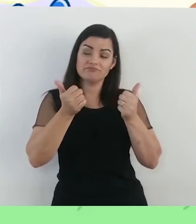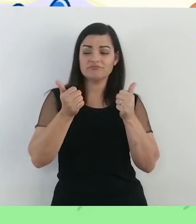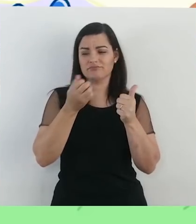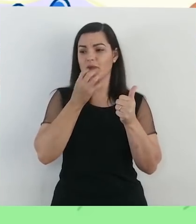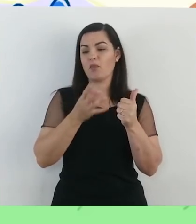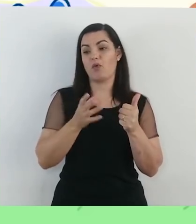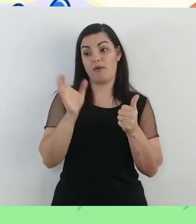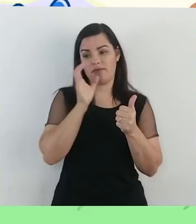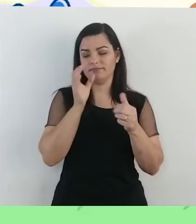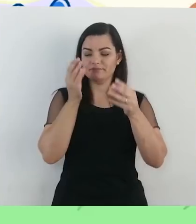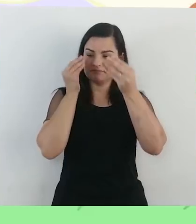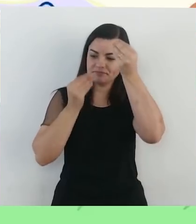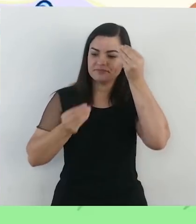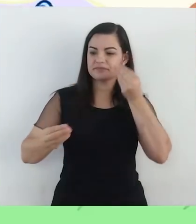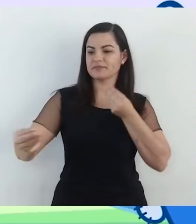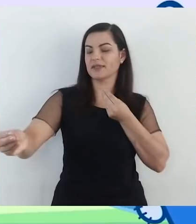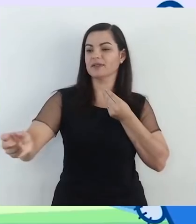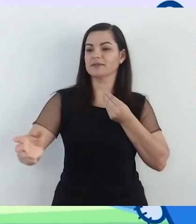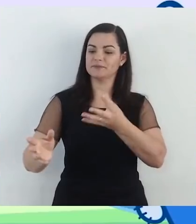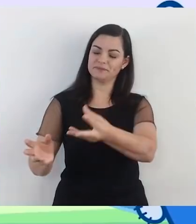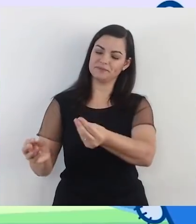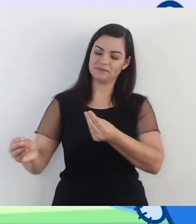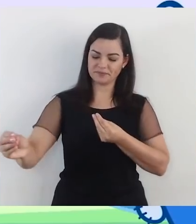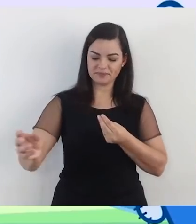Está bem.